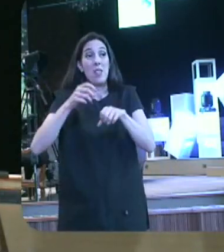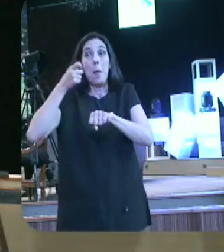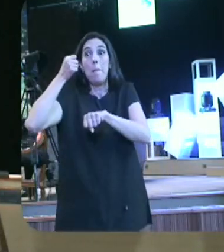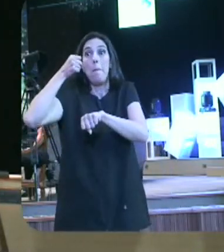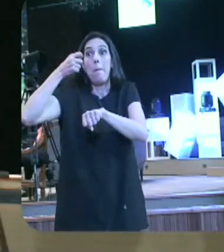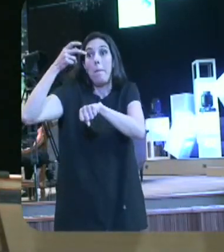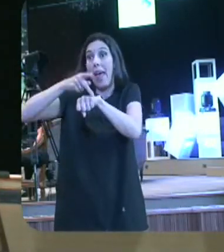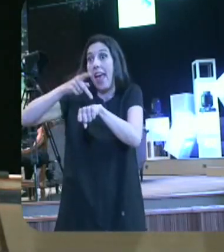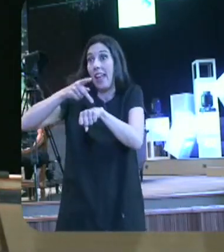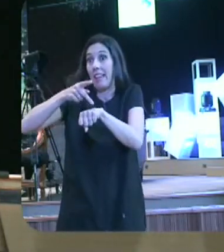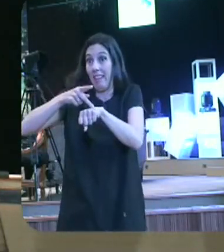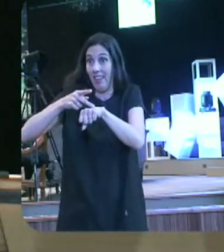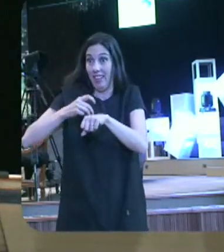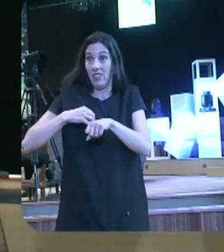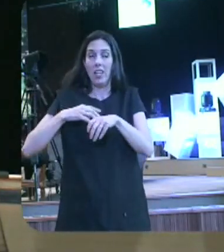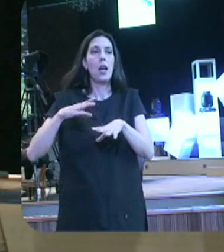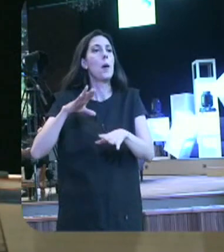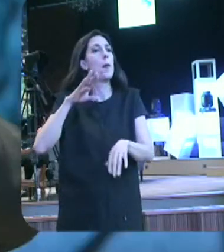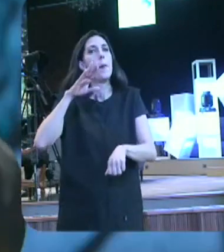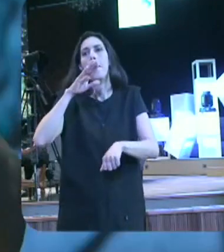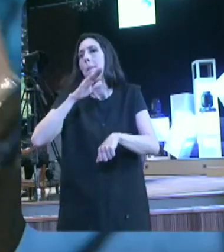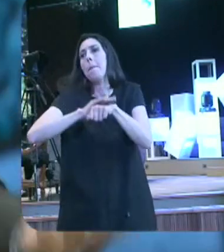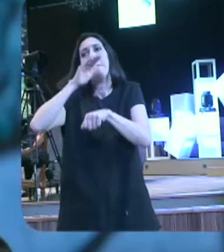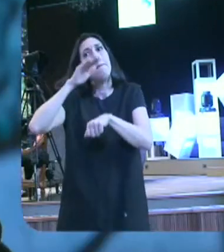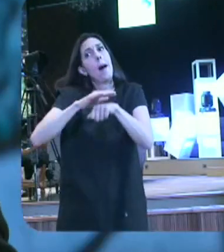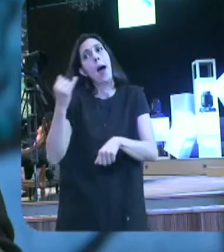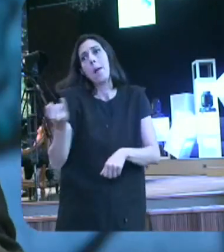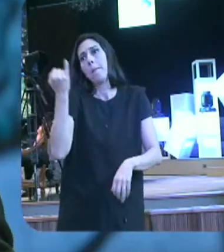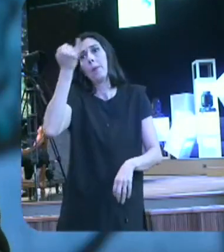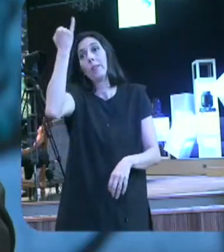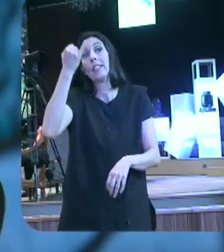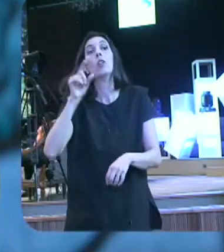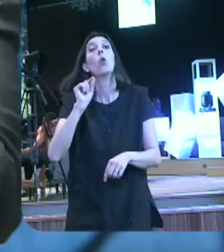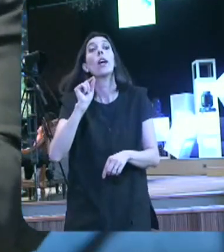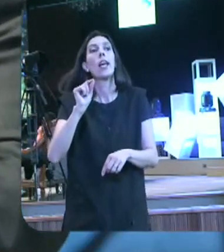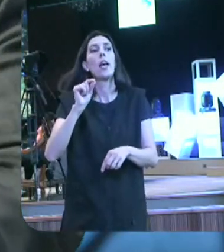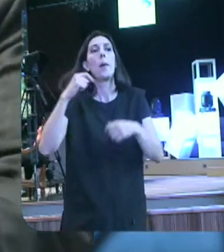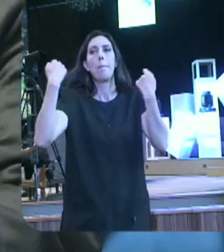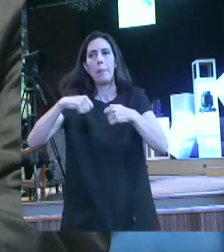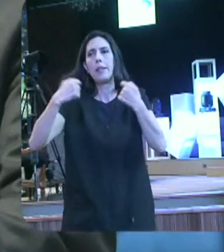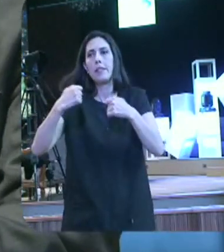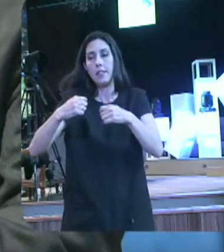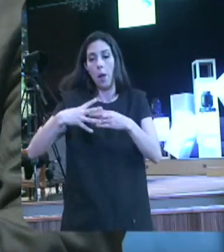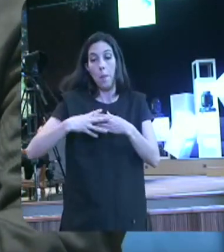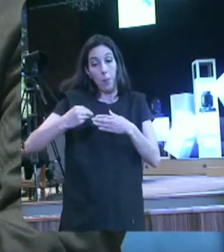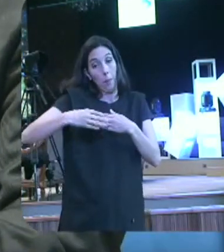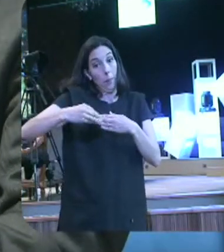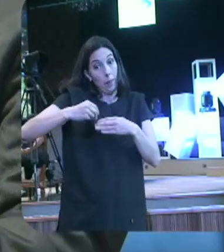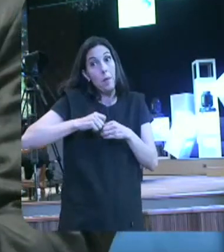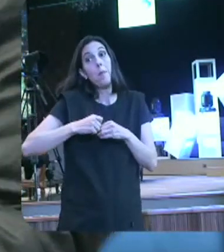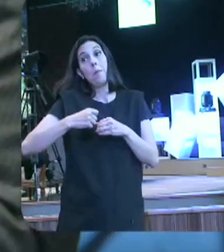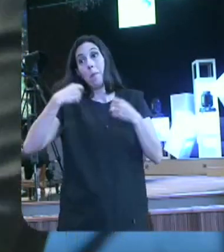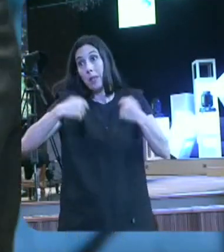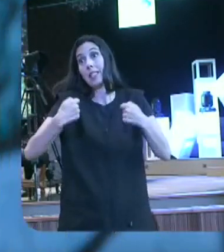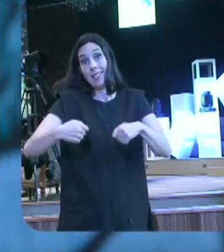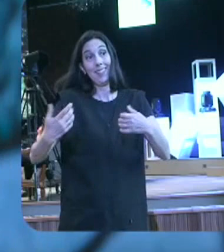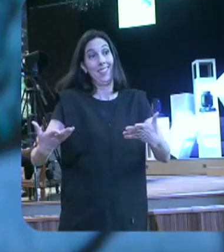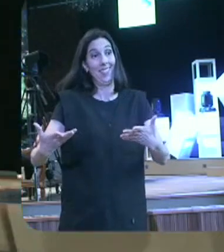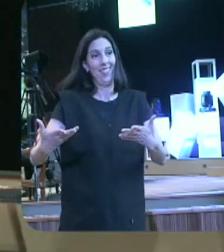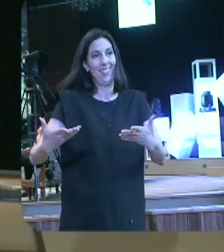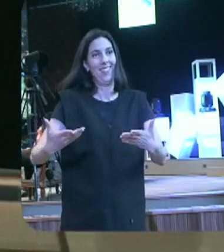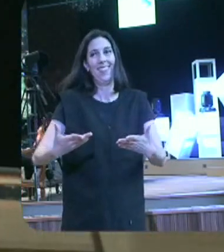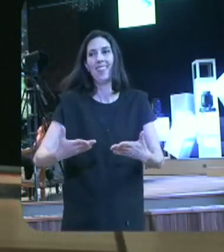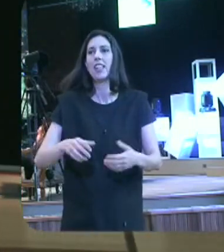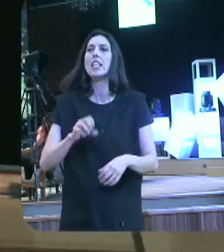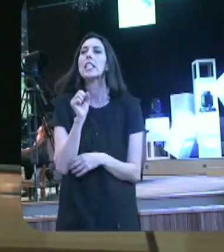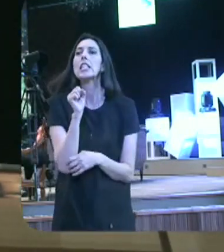E a solução para aliviar a dor é ou retirar o leite ou amamentar. Então, ainda que